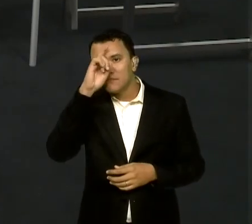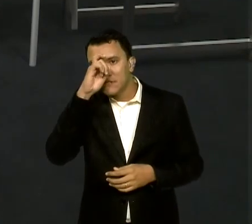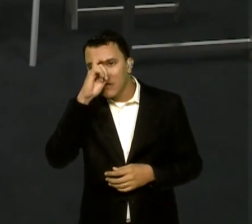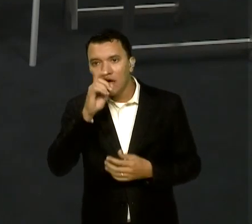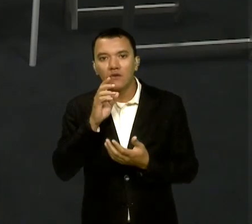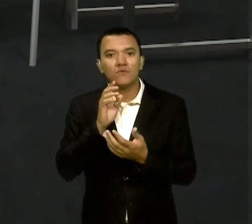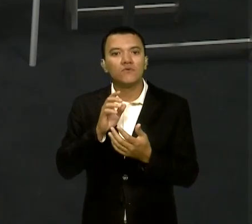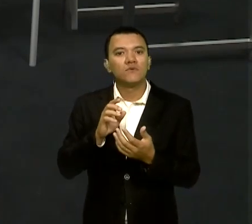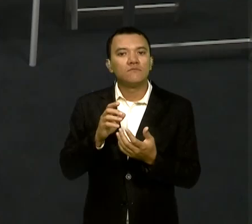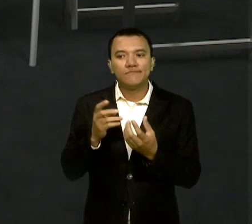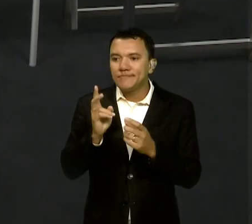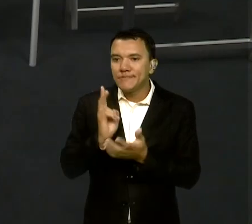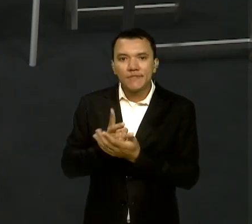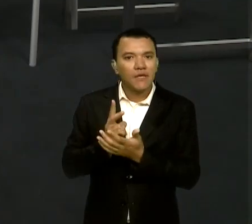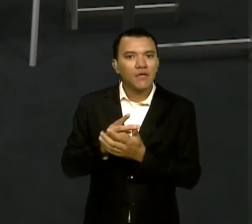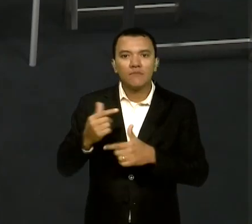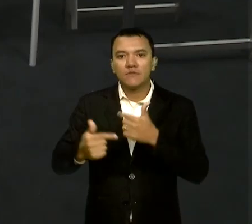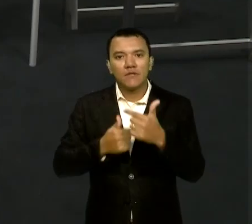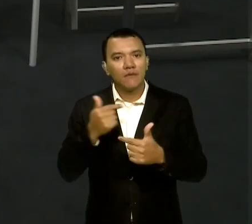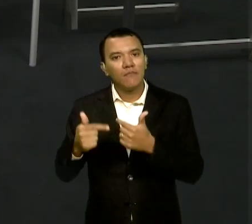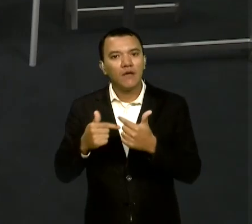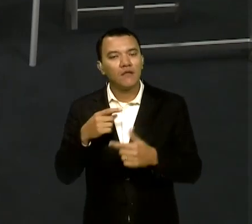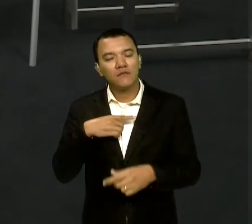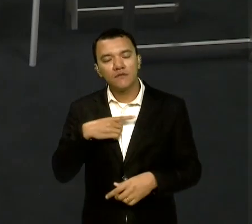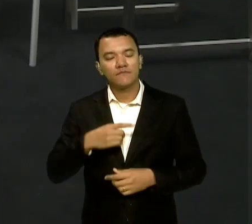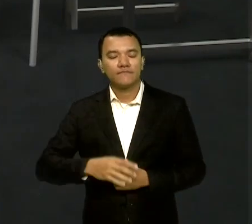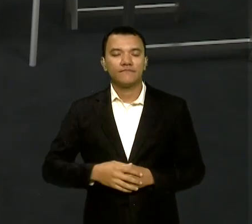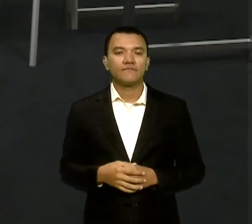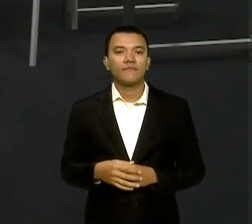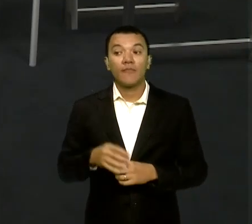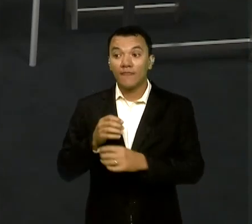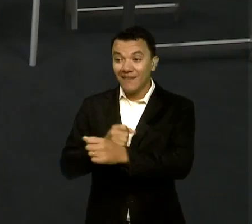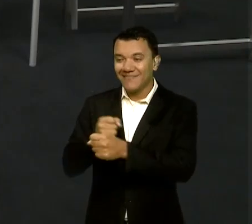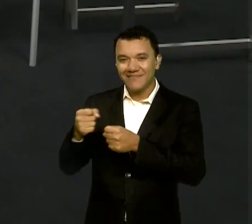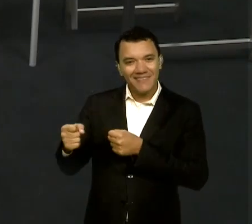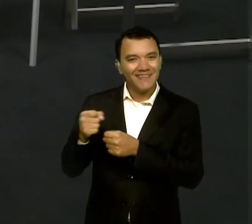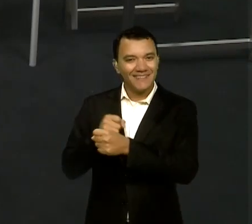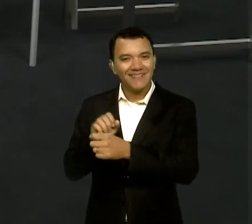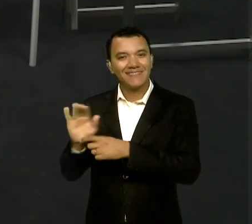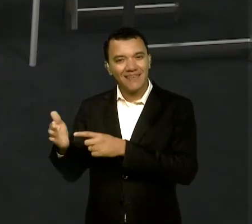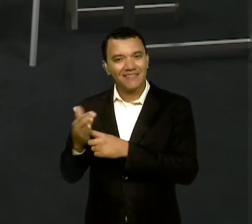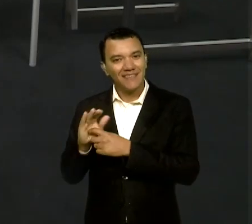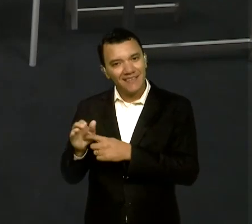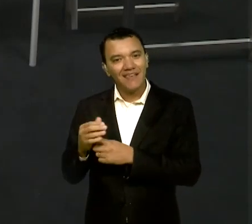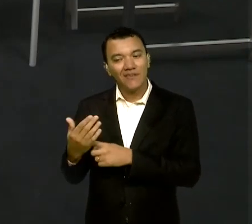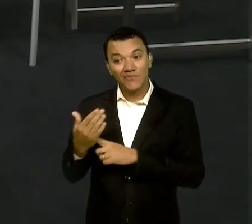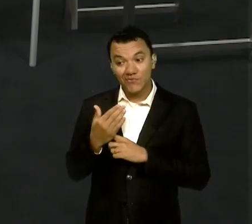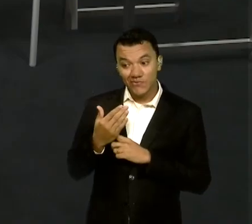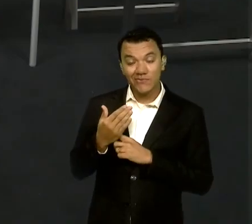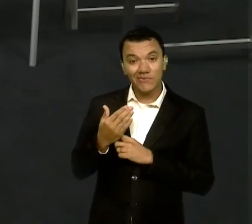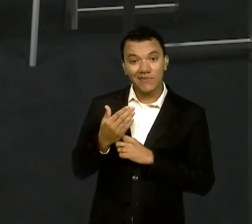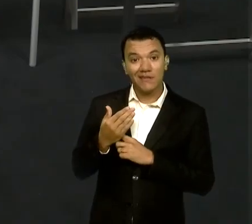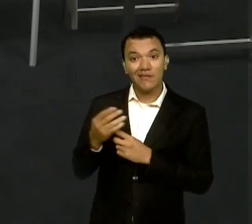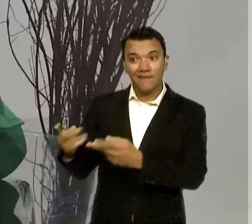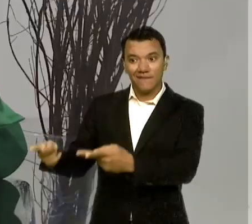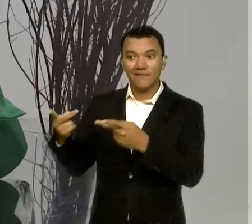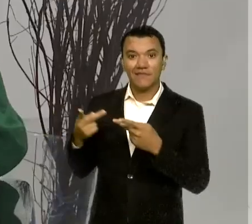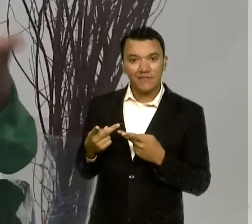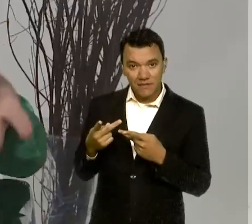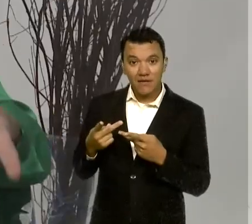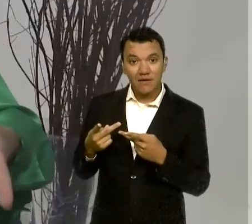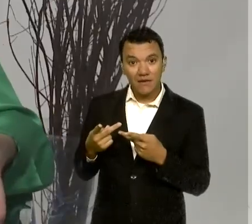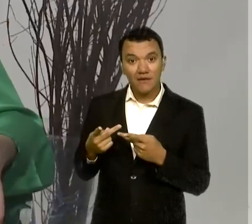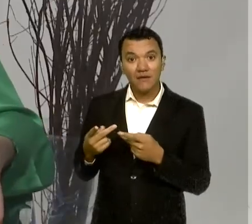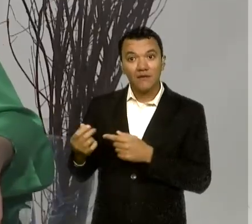enfim, alguma coisa nós estamos fazendo. E essa troca fortalece, com, né? Com certeza. Fortalece porque quem está recebendo, sim, a visita, sim, porque não é só